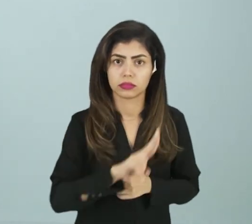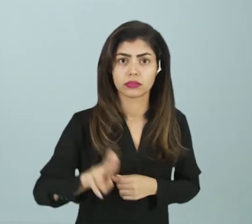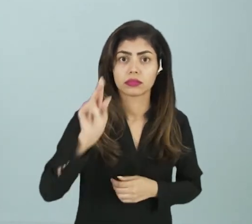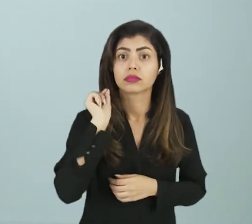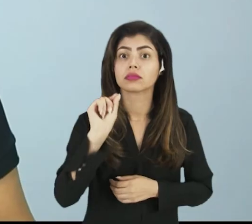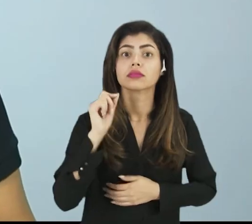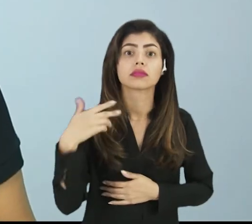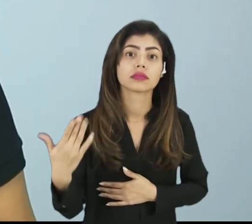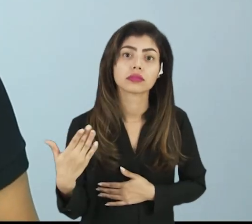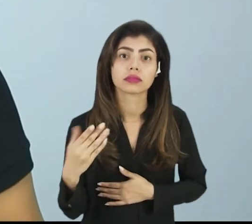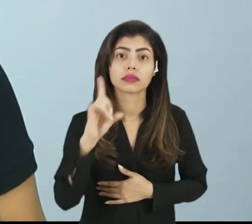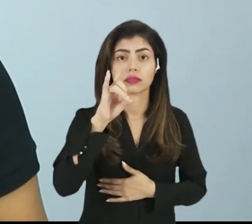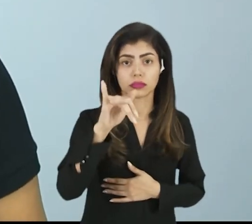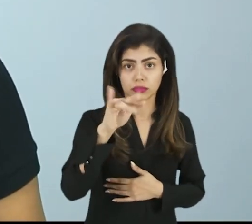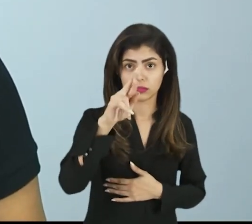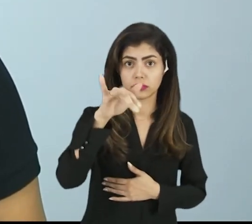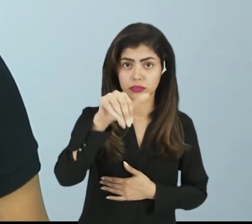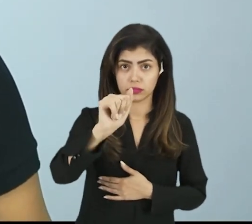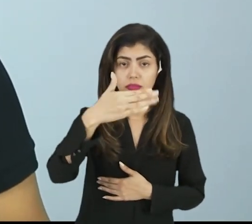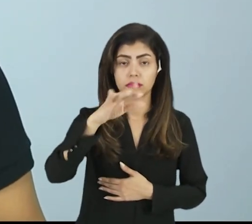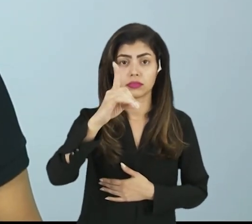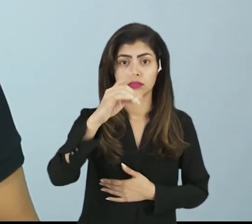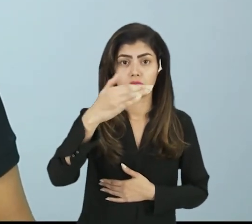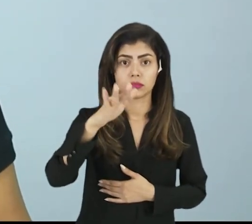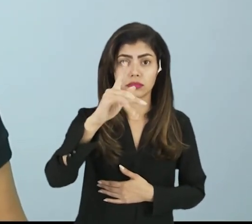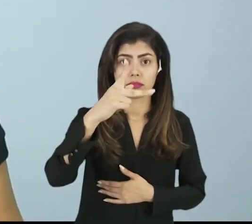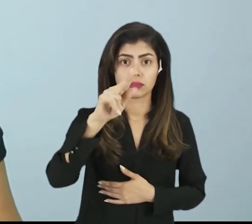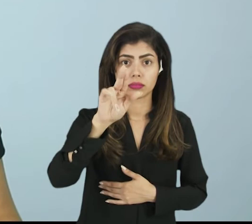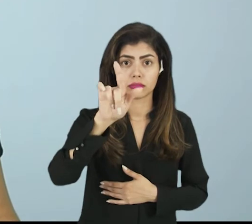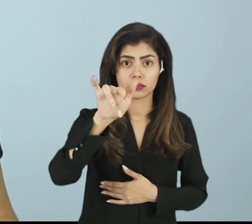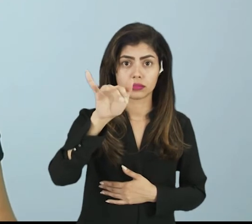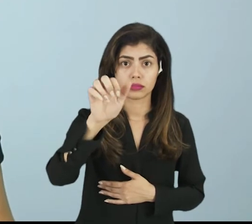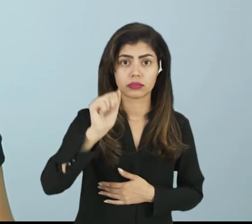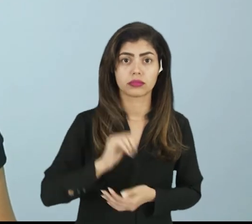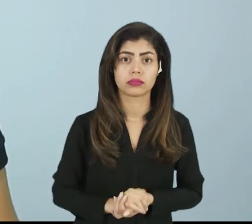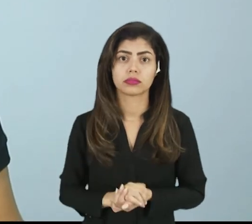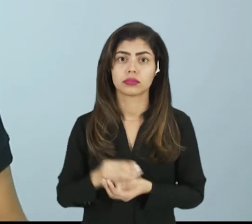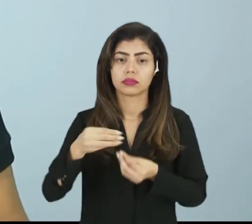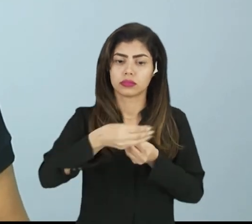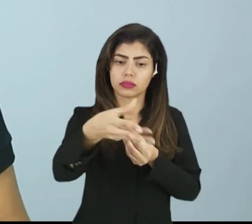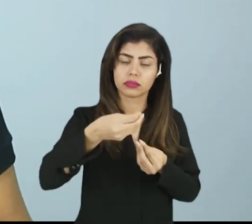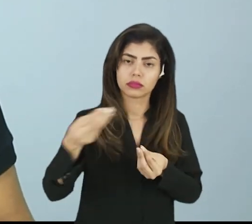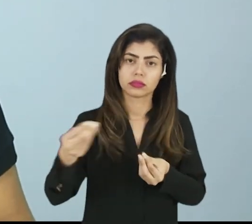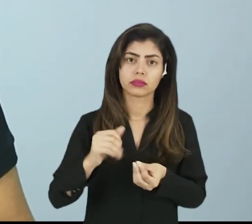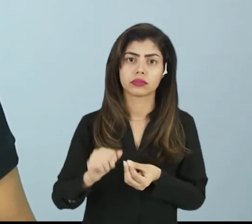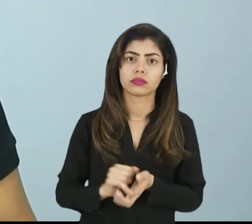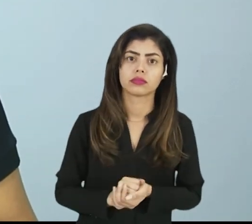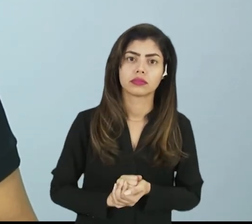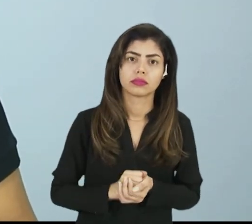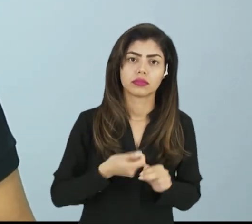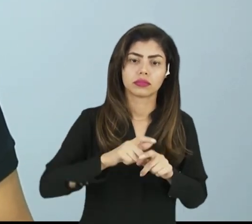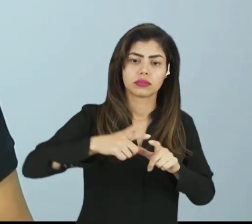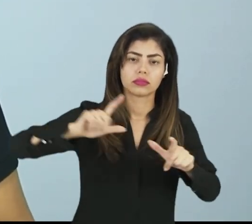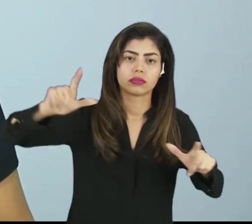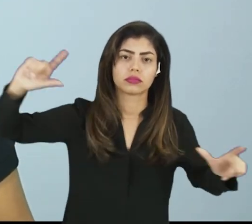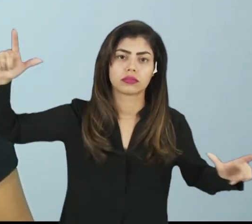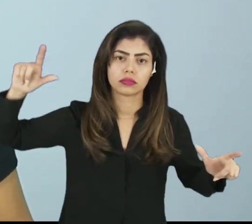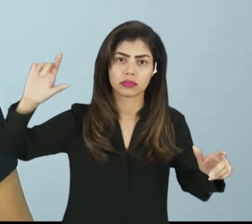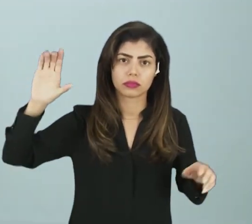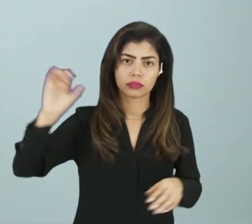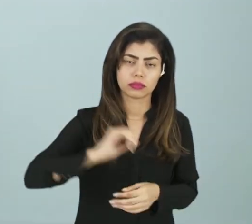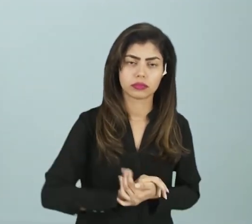precisa utilizar o que o diagrama de Pauling porque ele nos fornece a distribuição em ordem crescente de energia